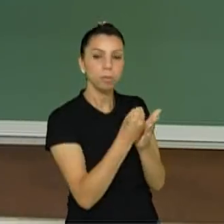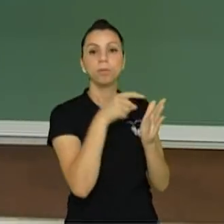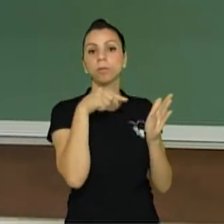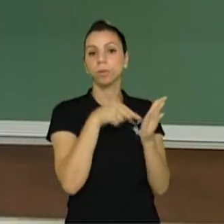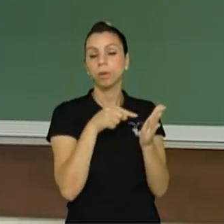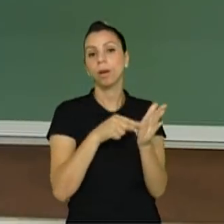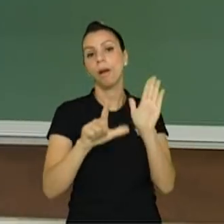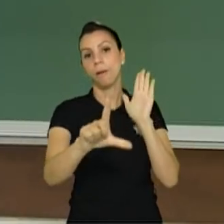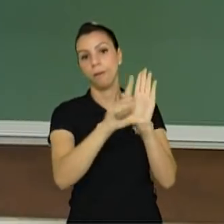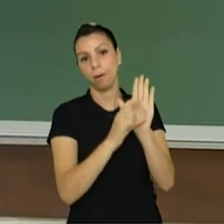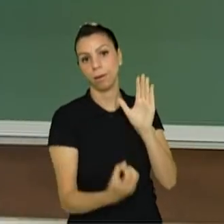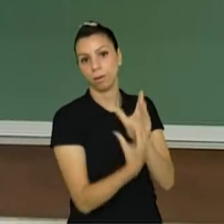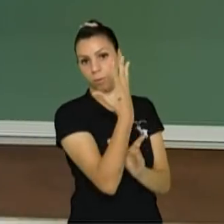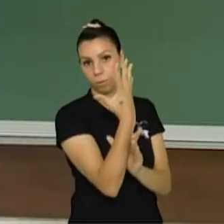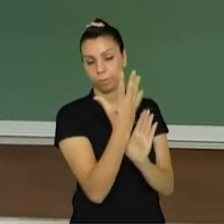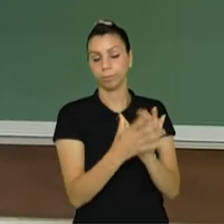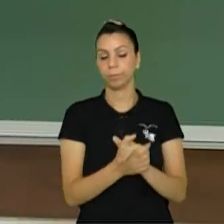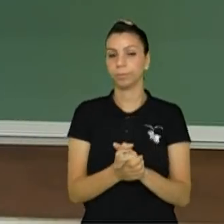Brasil. Gente,